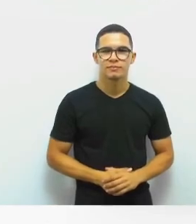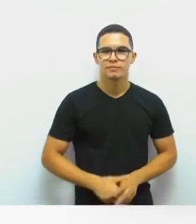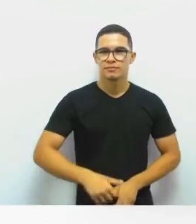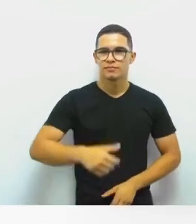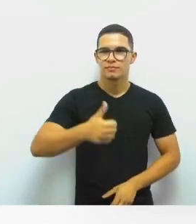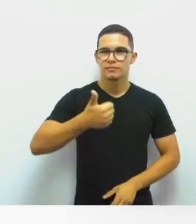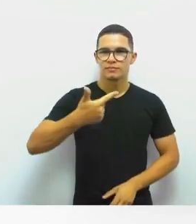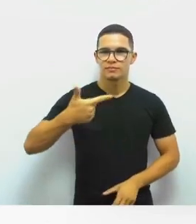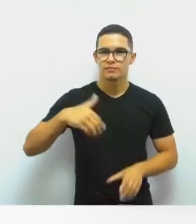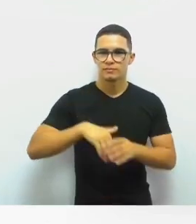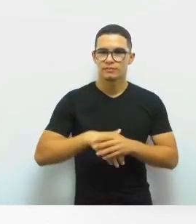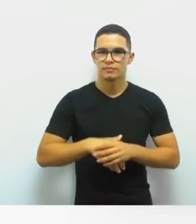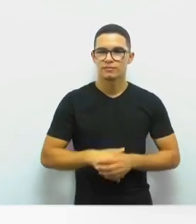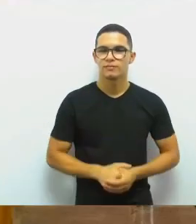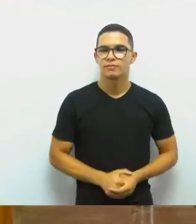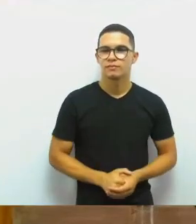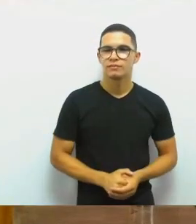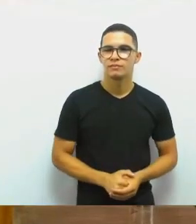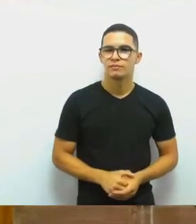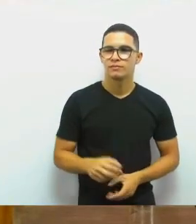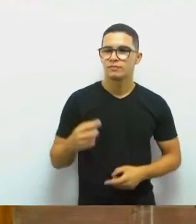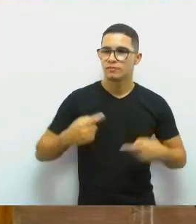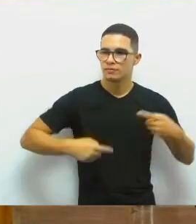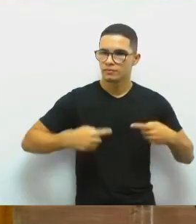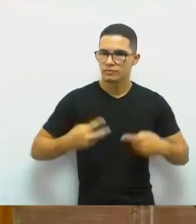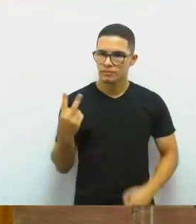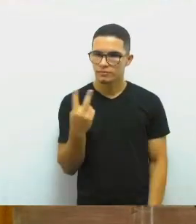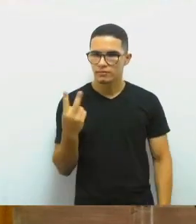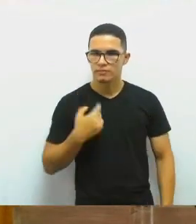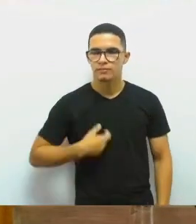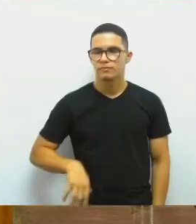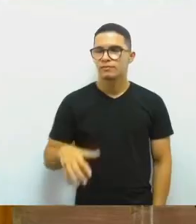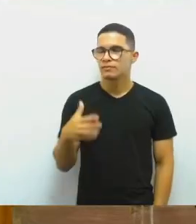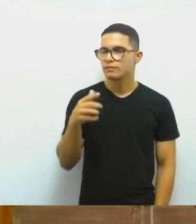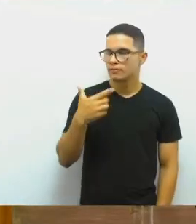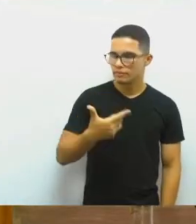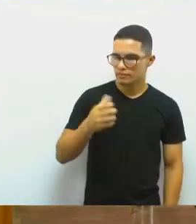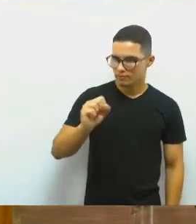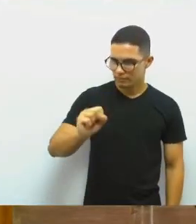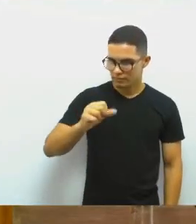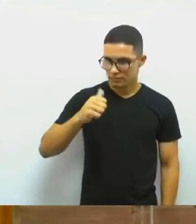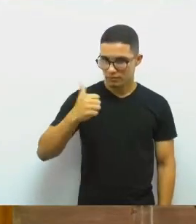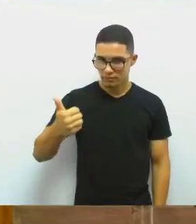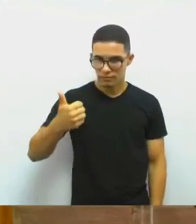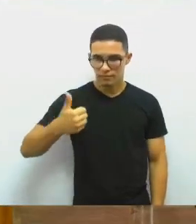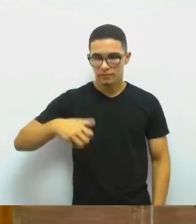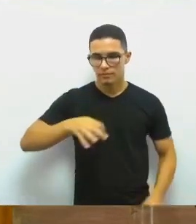Aprovado por 12 votos. Ainda em segunda discussão, parecer 281 da Comissão de Justiça,